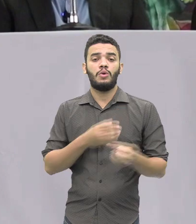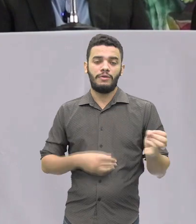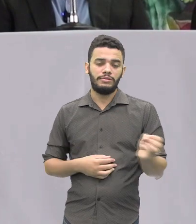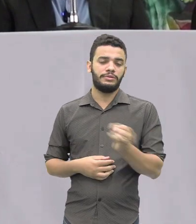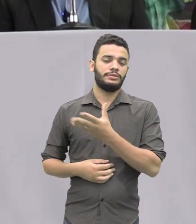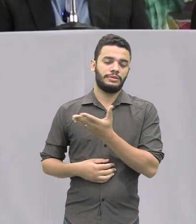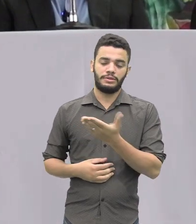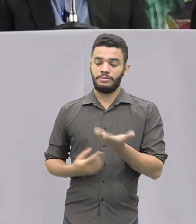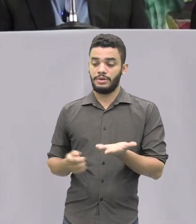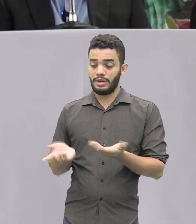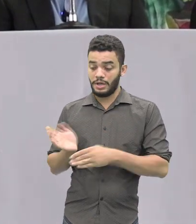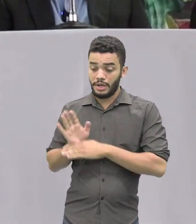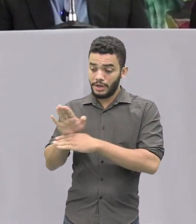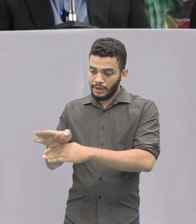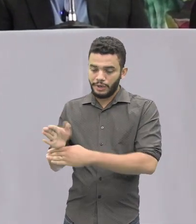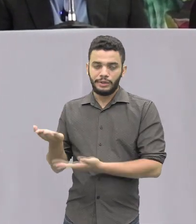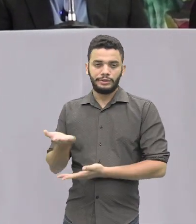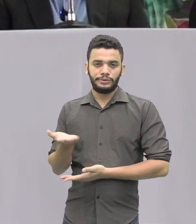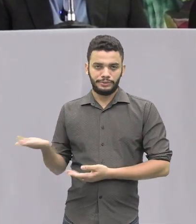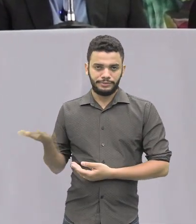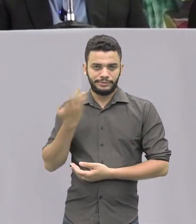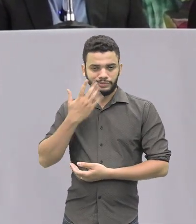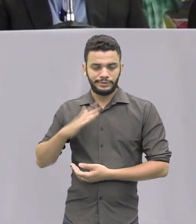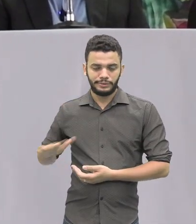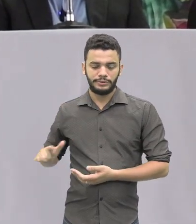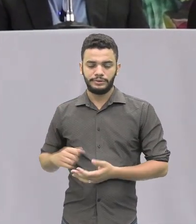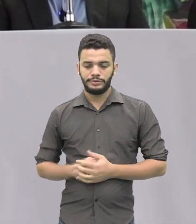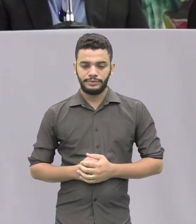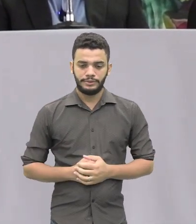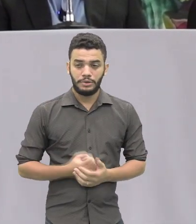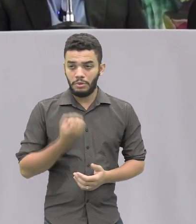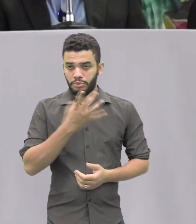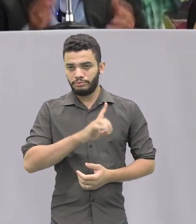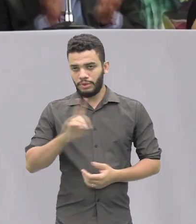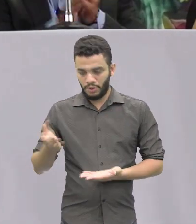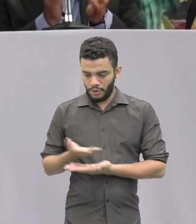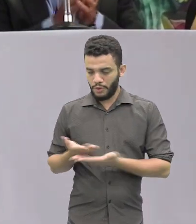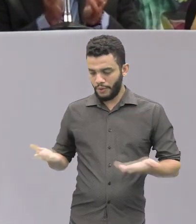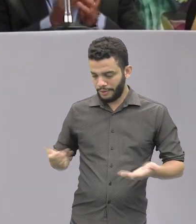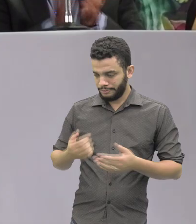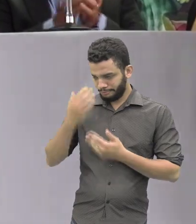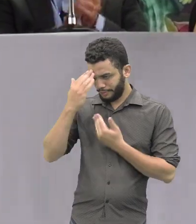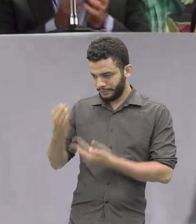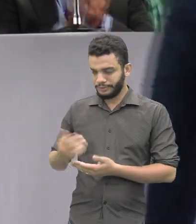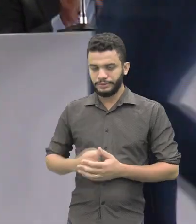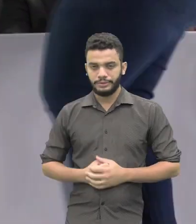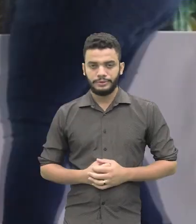cada vez mais um ambiente melhor para as crianças tá um bom dia a todos